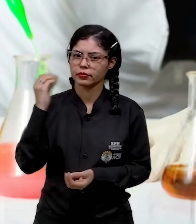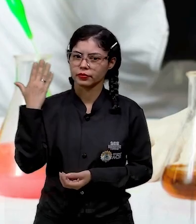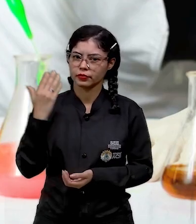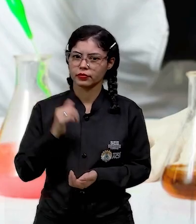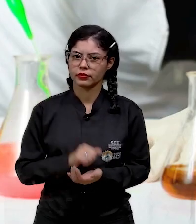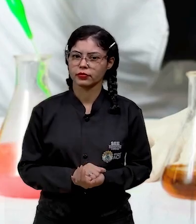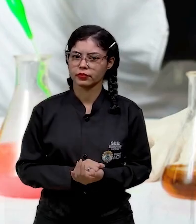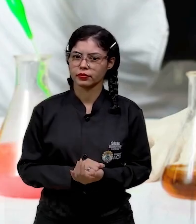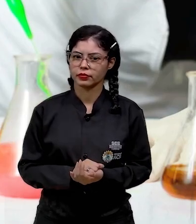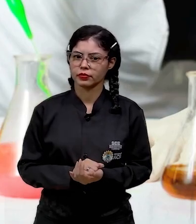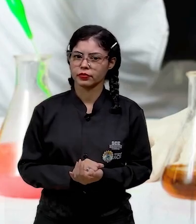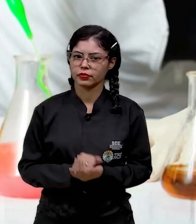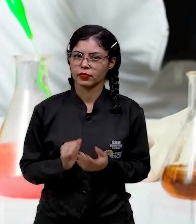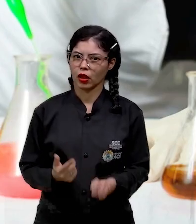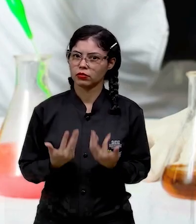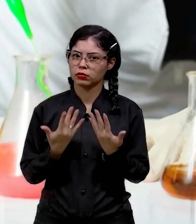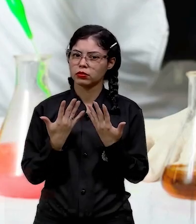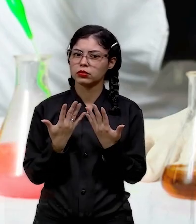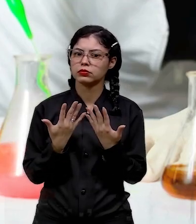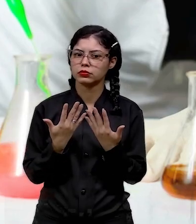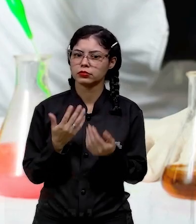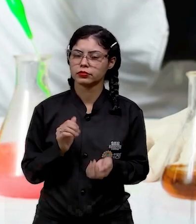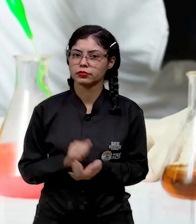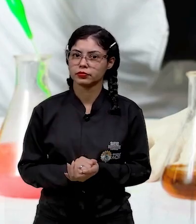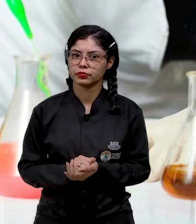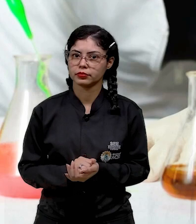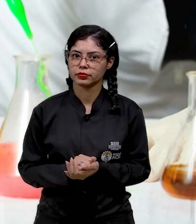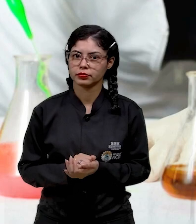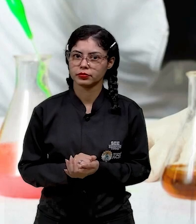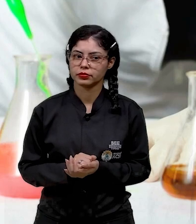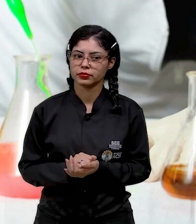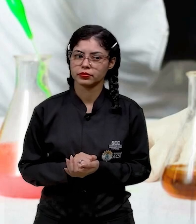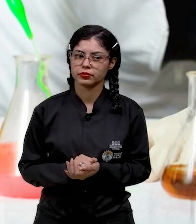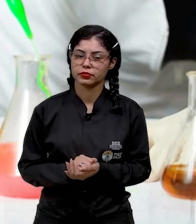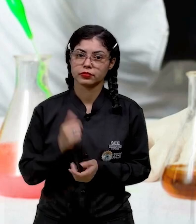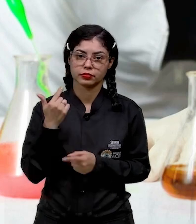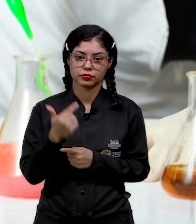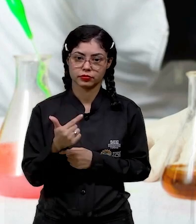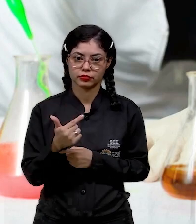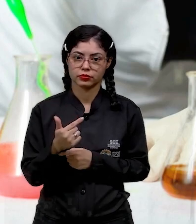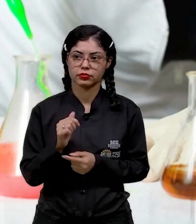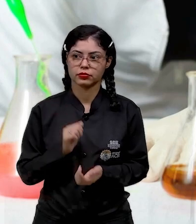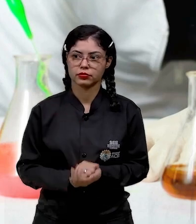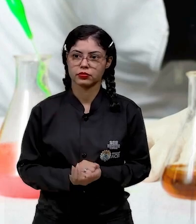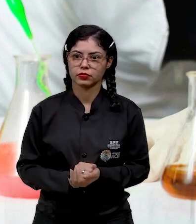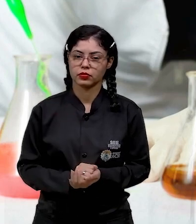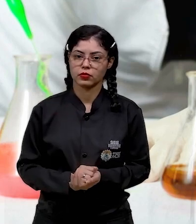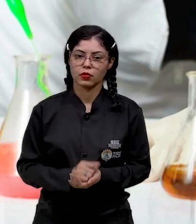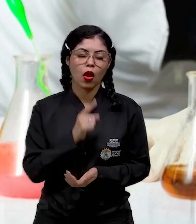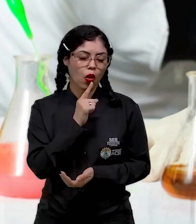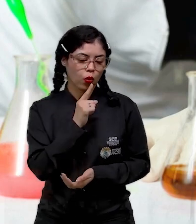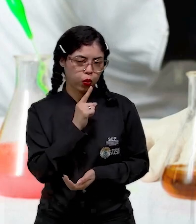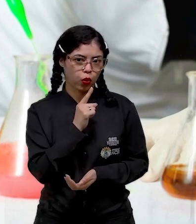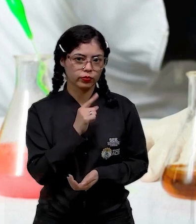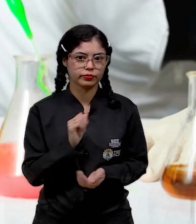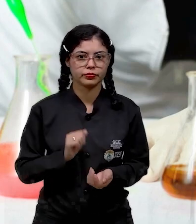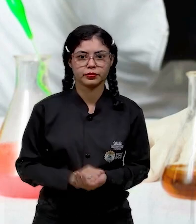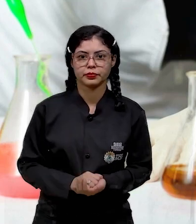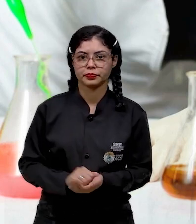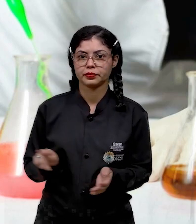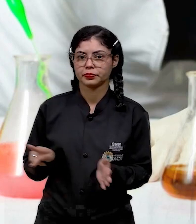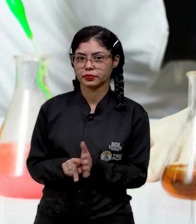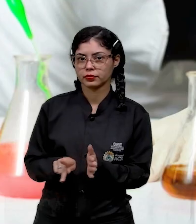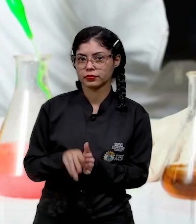quando a gente aquece ali a panela de alumínio? Alternativa 2, acender um fósforo. Acho que aqui,